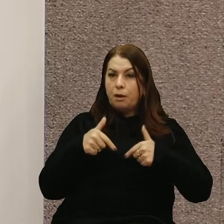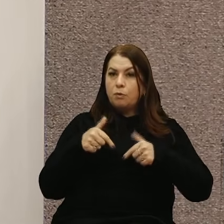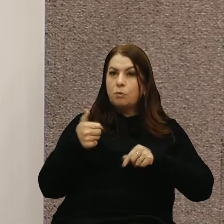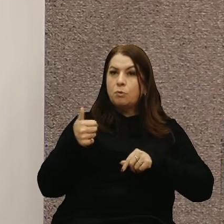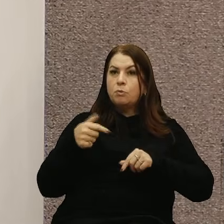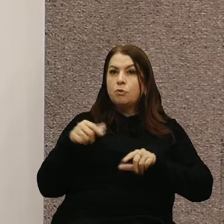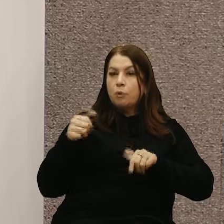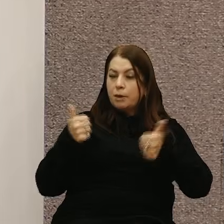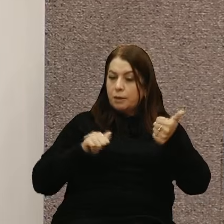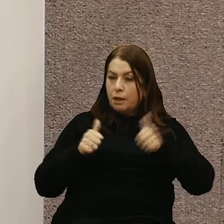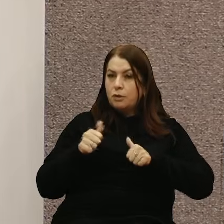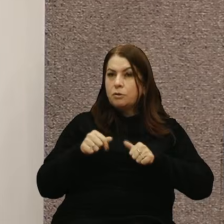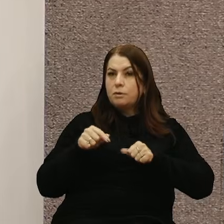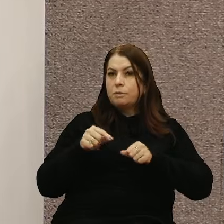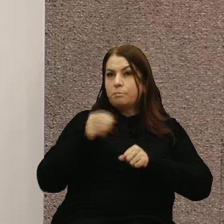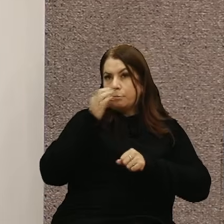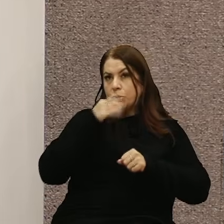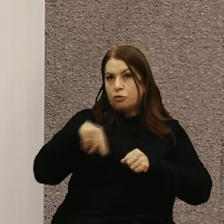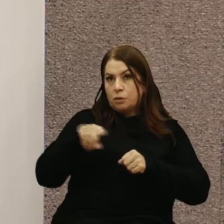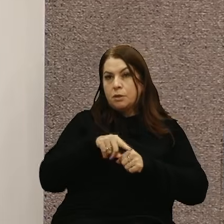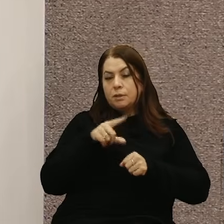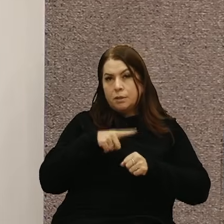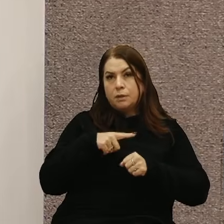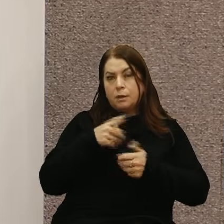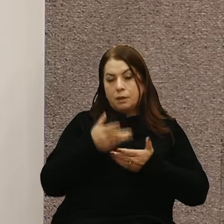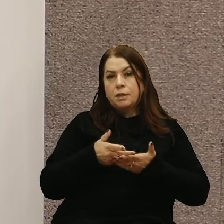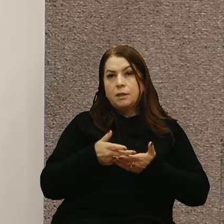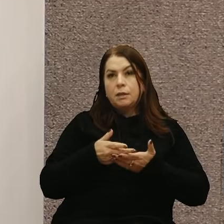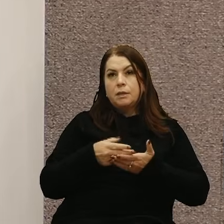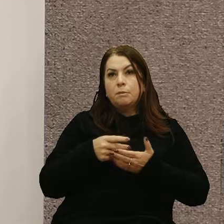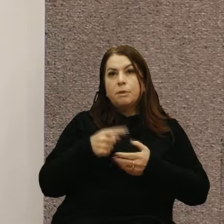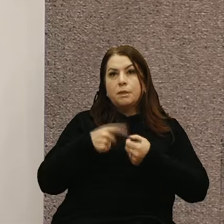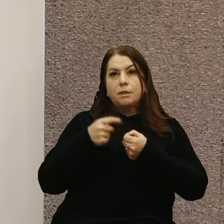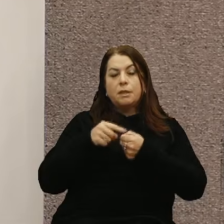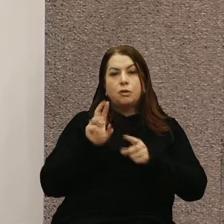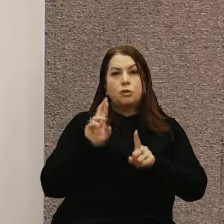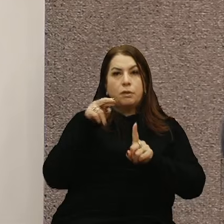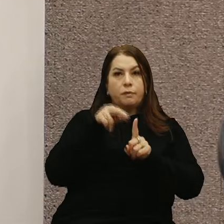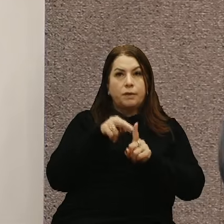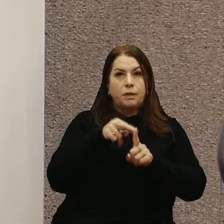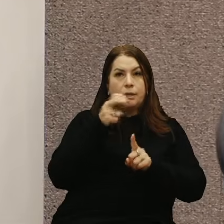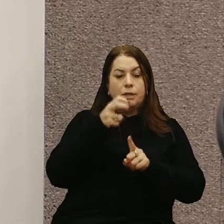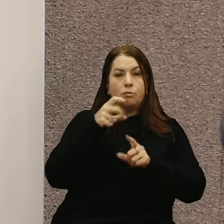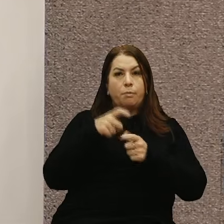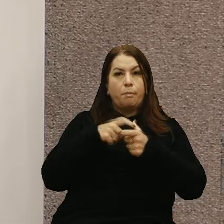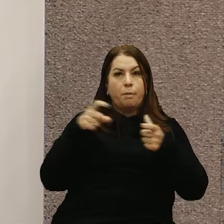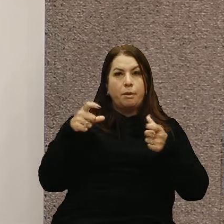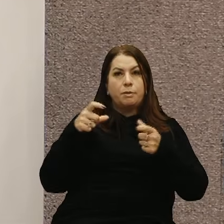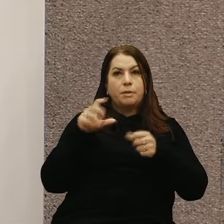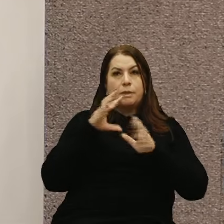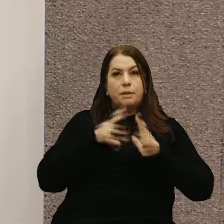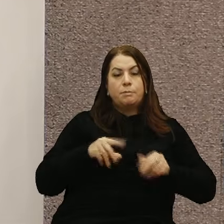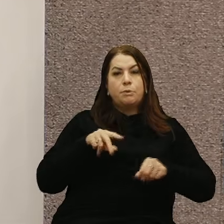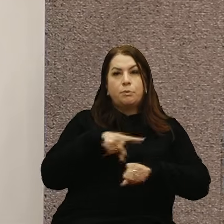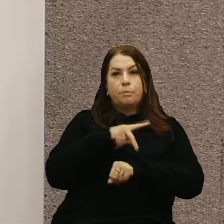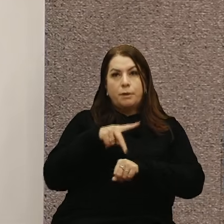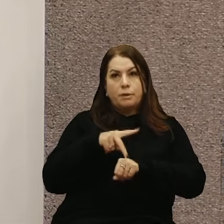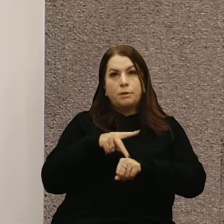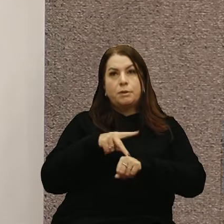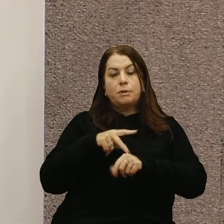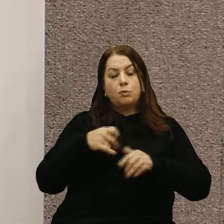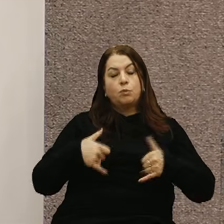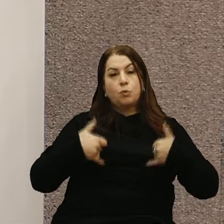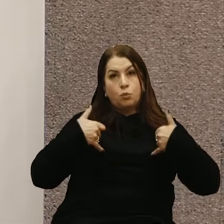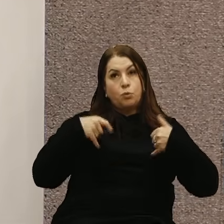cidade. Caxias detém um título já de ter sido uma cidade de referência entre as 5 mais limpas do país, né? Uma cidade que nos